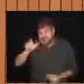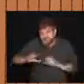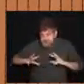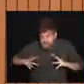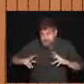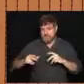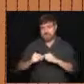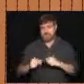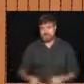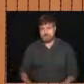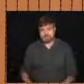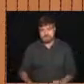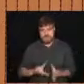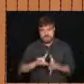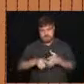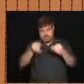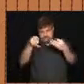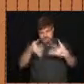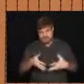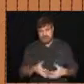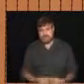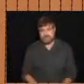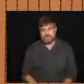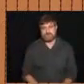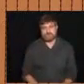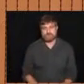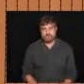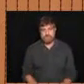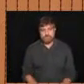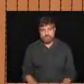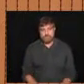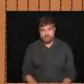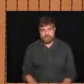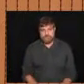fazer também mais adiante algumas considerações sobre isso.